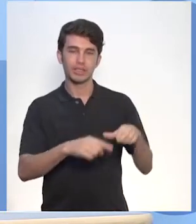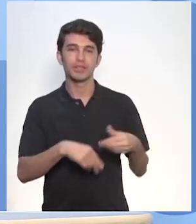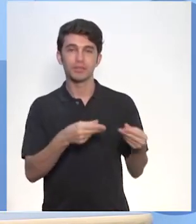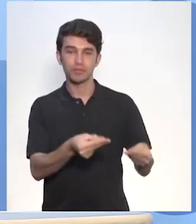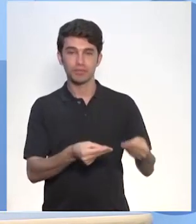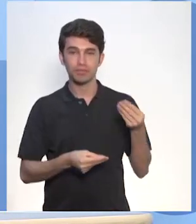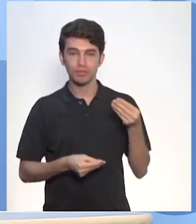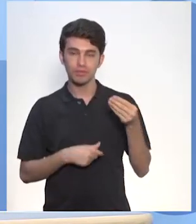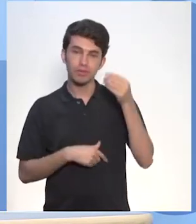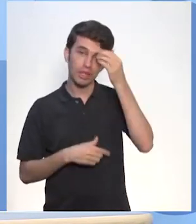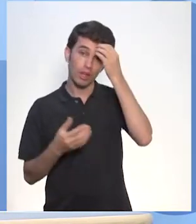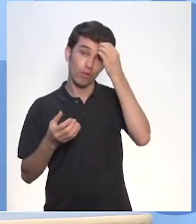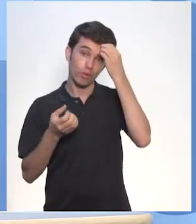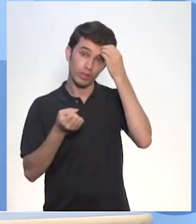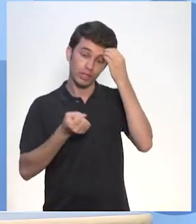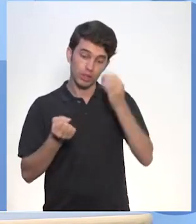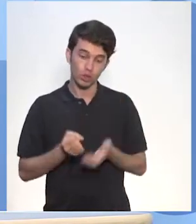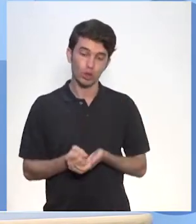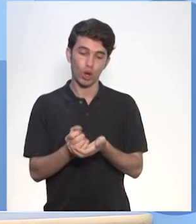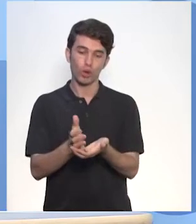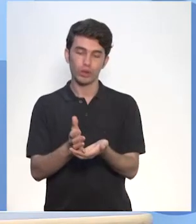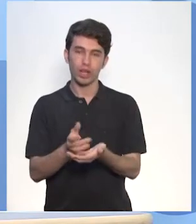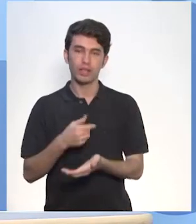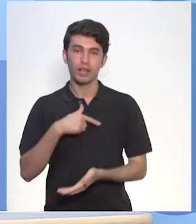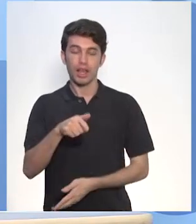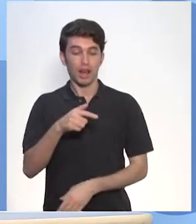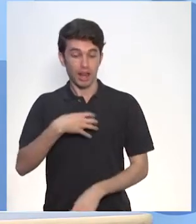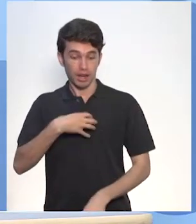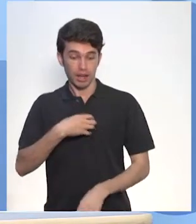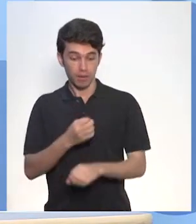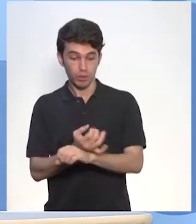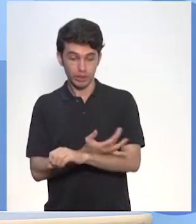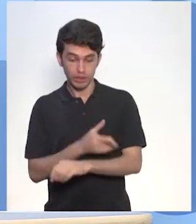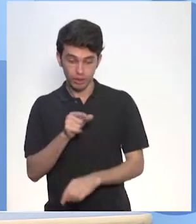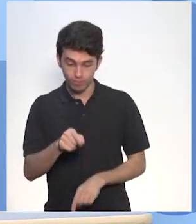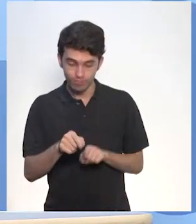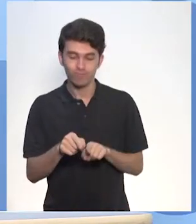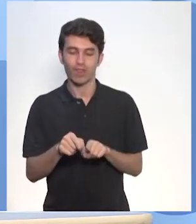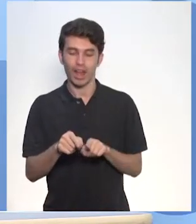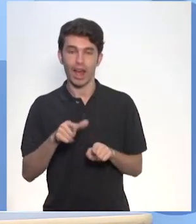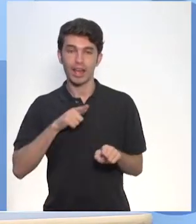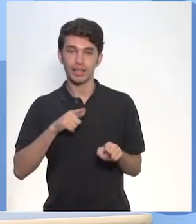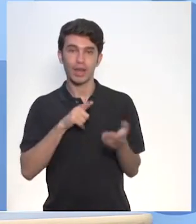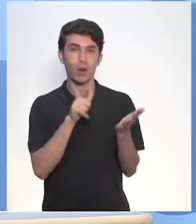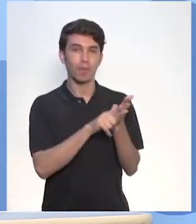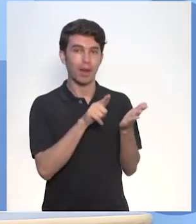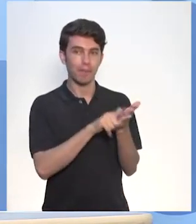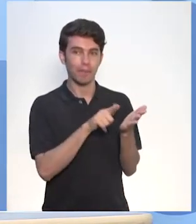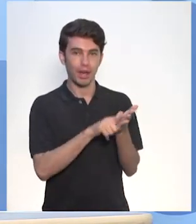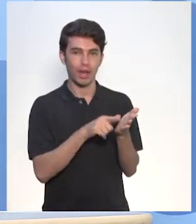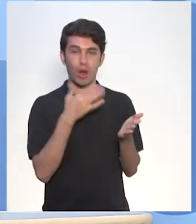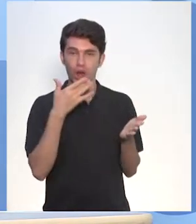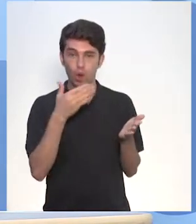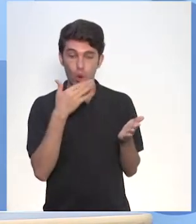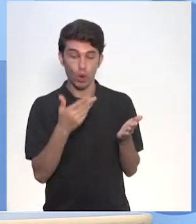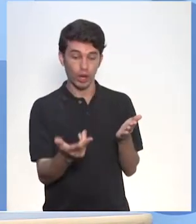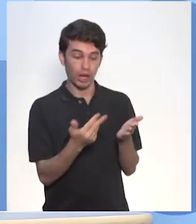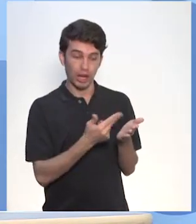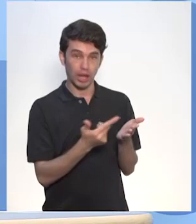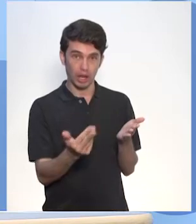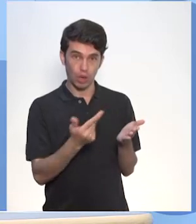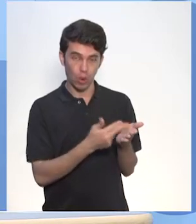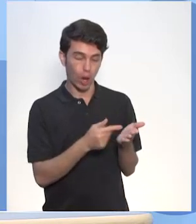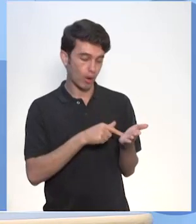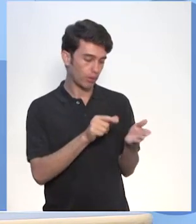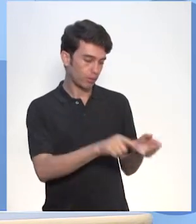jogar o dado. Na emoção que cair, vocês vão pegar um papelzinho da cor que está no dado e vão